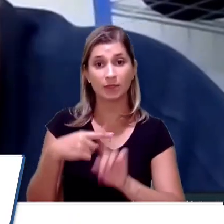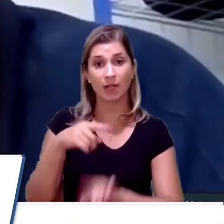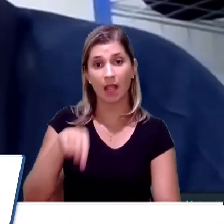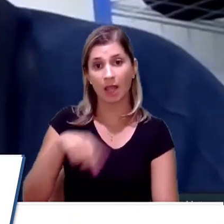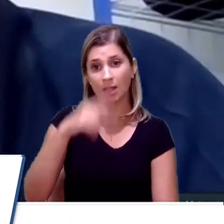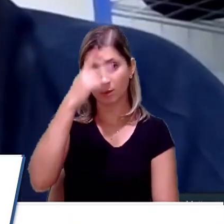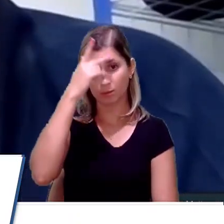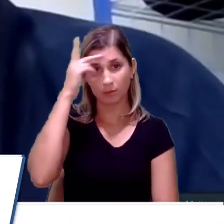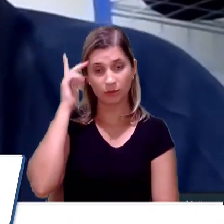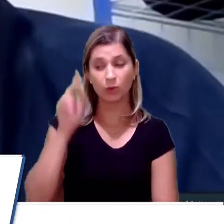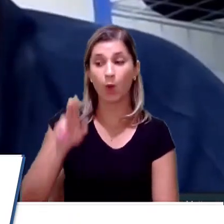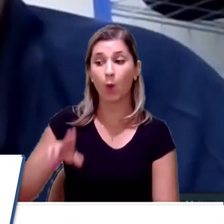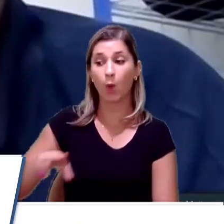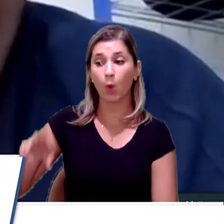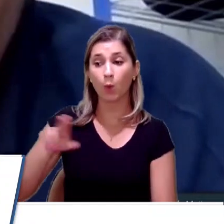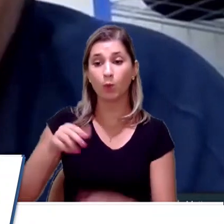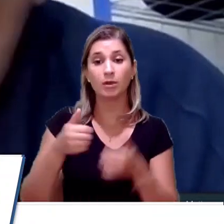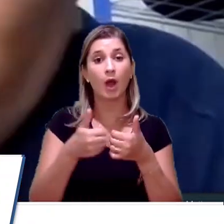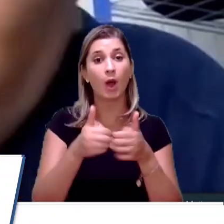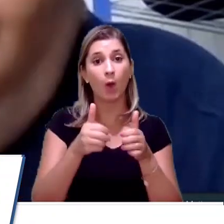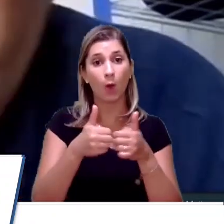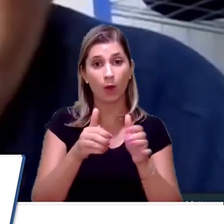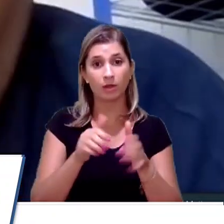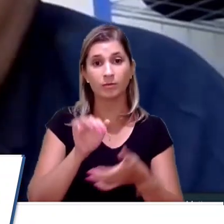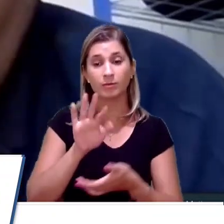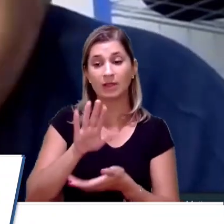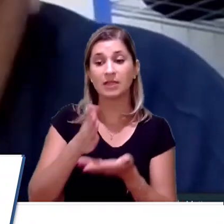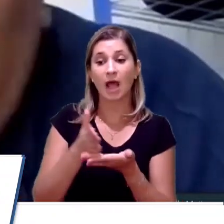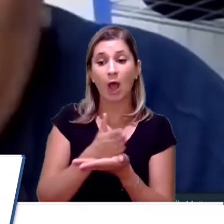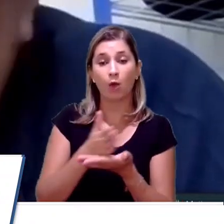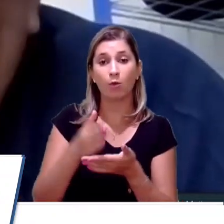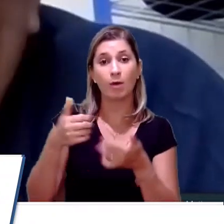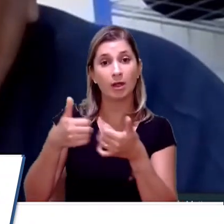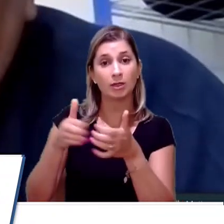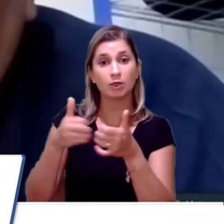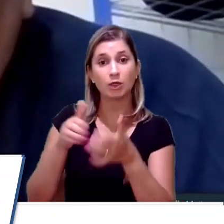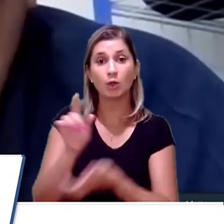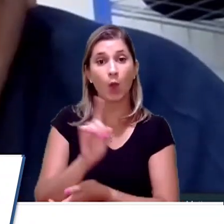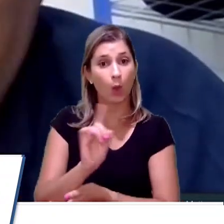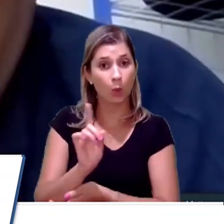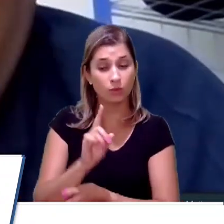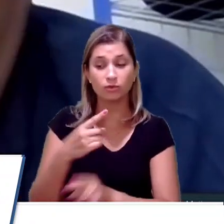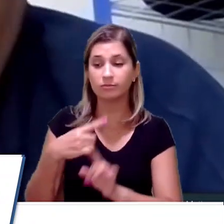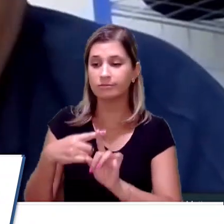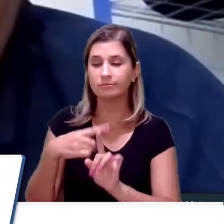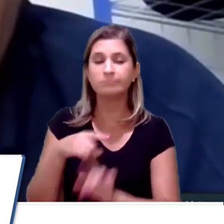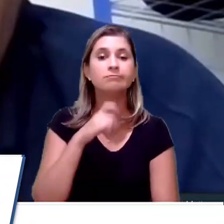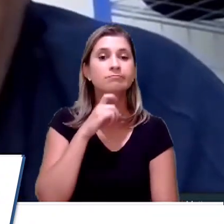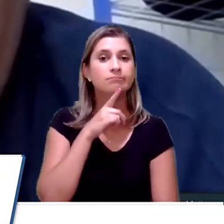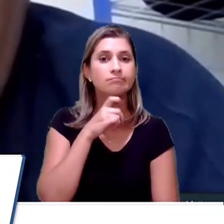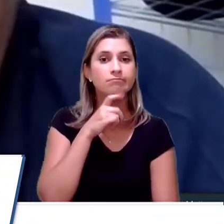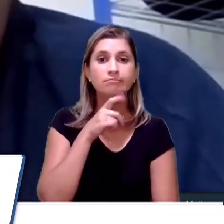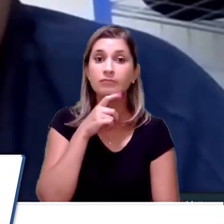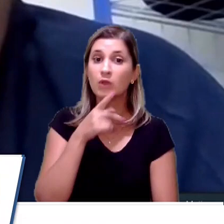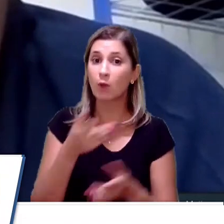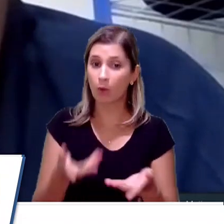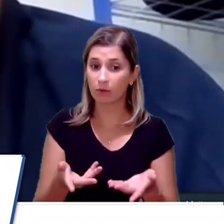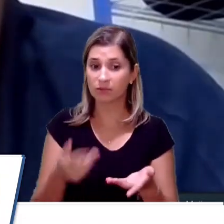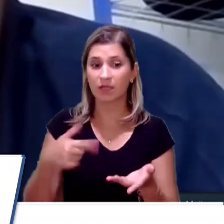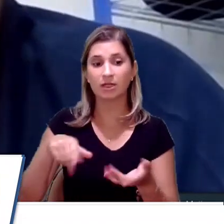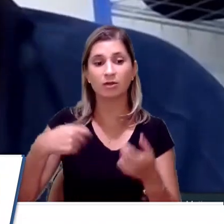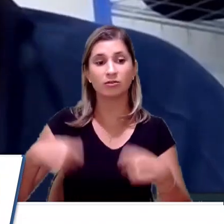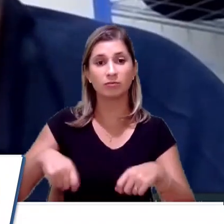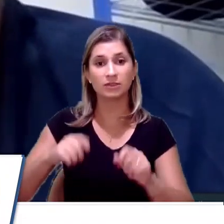uso do transporte público, e tem umas que não usam porque não conseguem. Nós temos que realmente melhorar o transporte